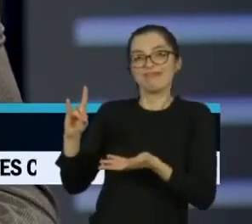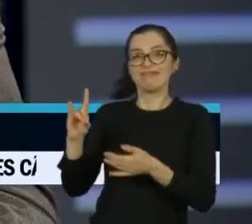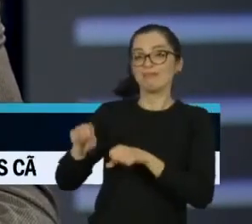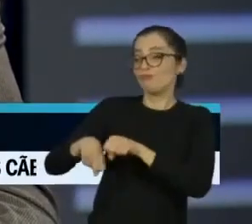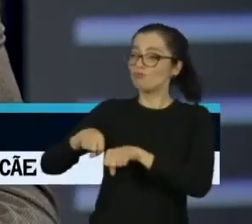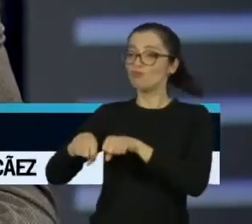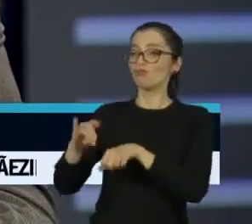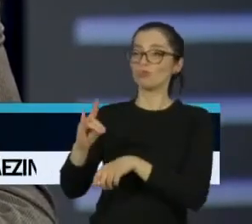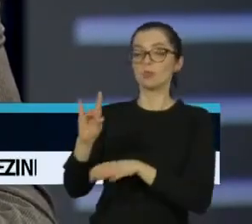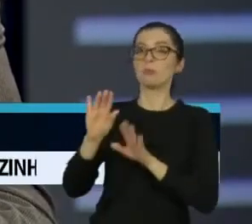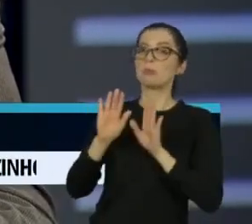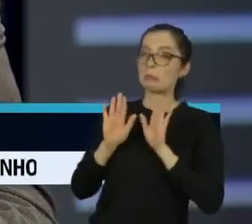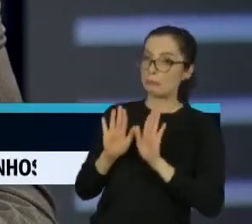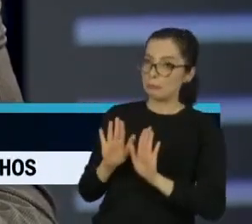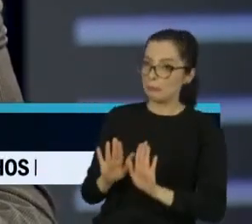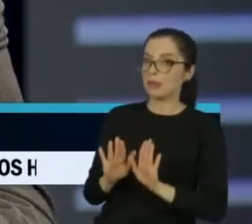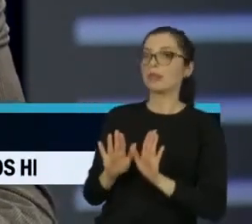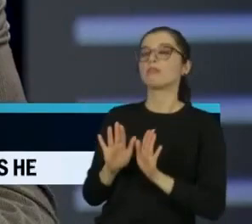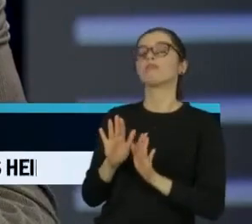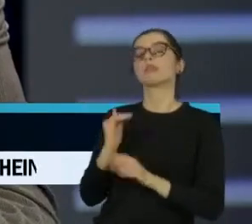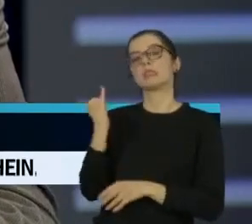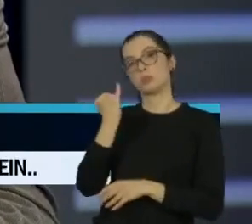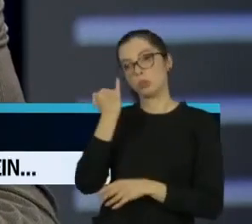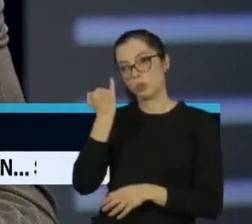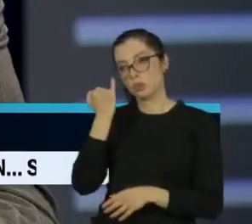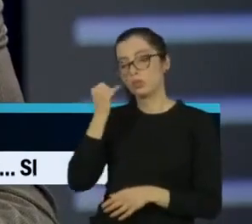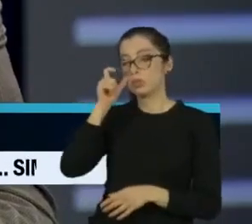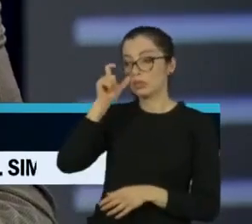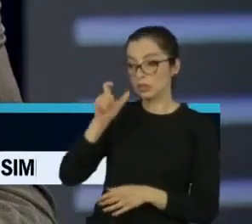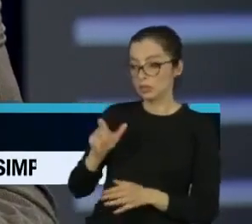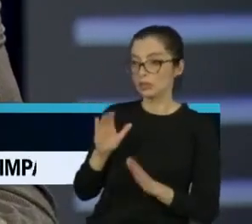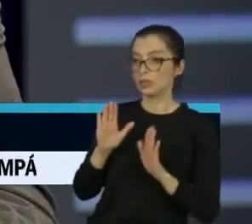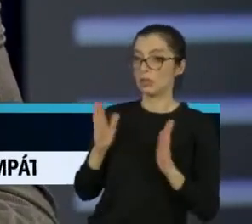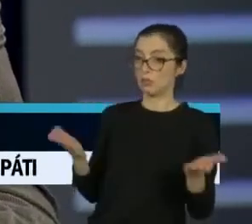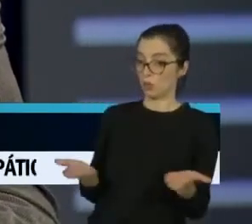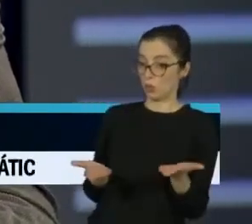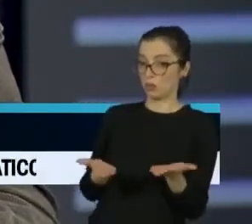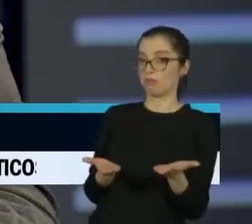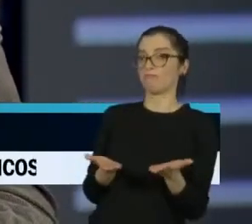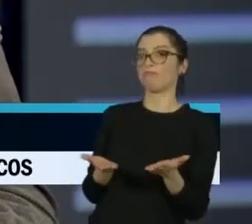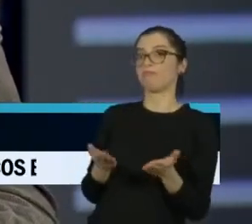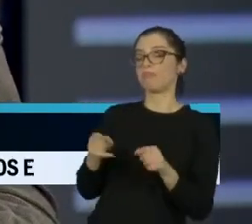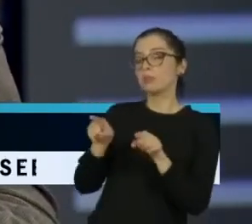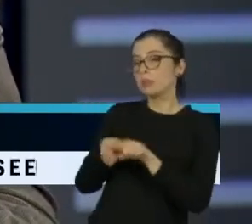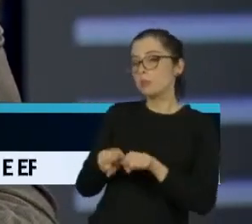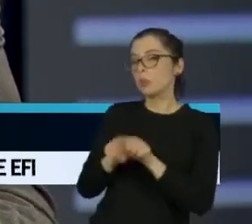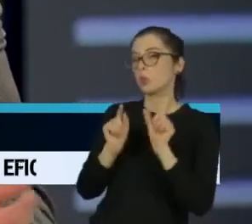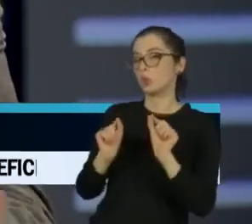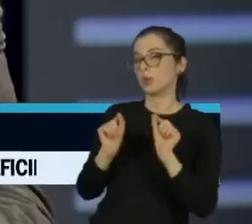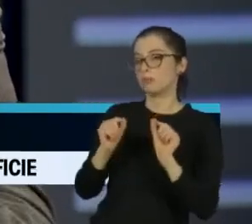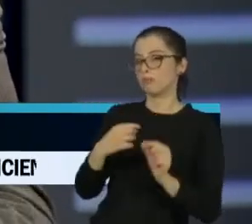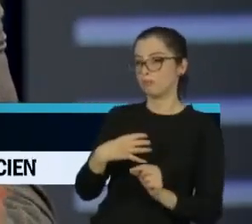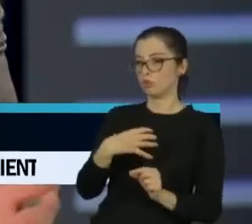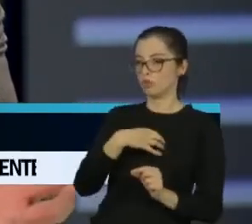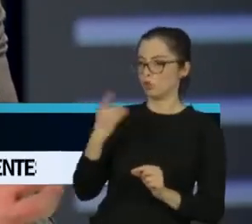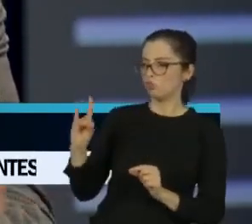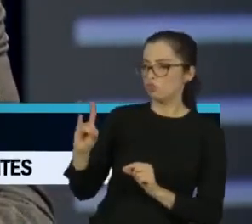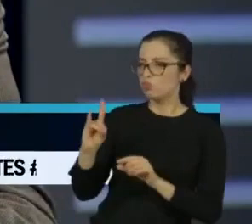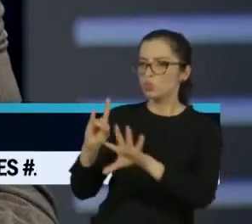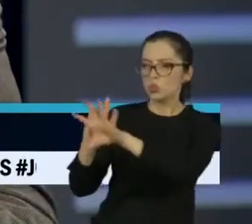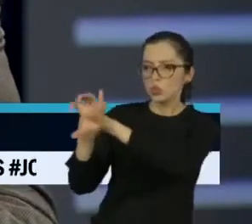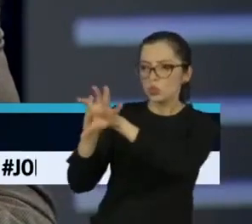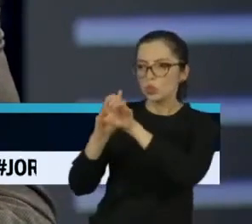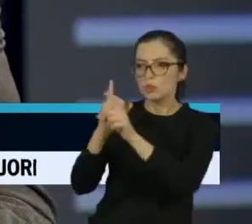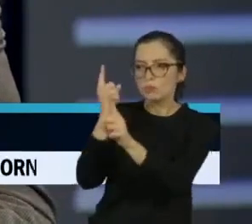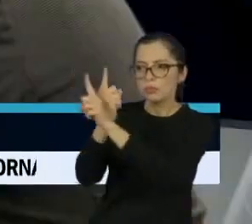mas eu acho que para o uso disseminado desse tipo de situação, para poder atingir